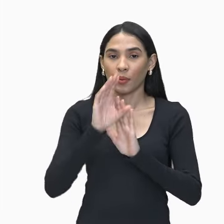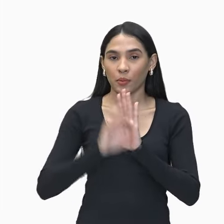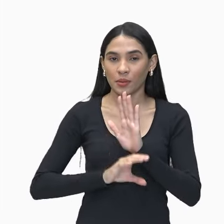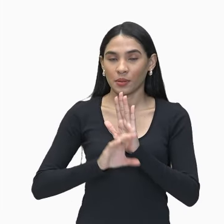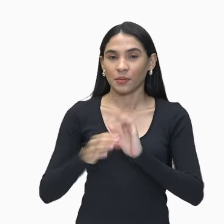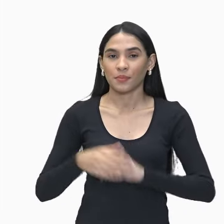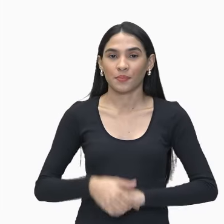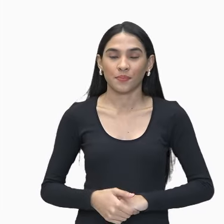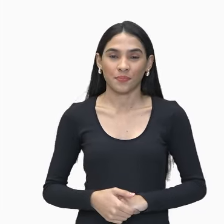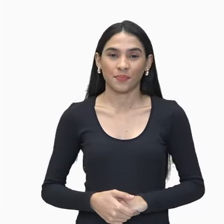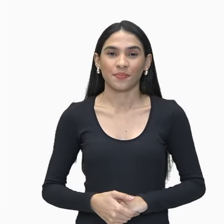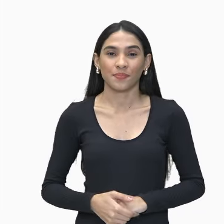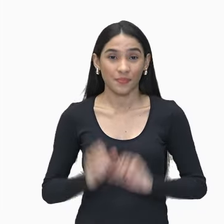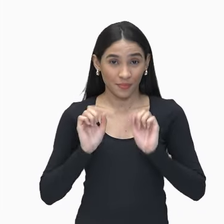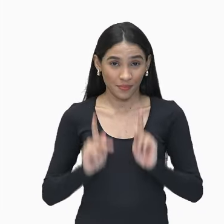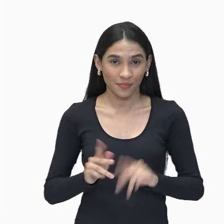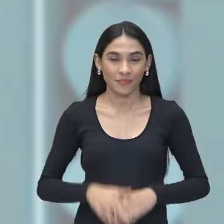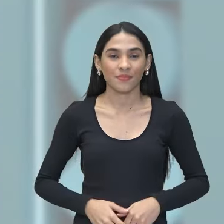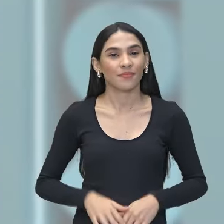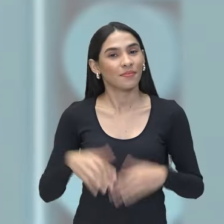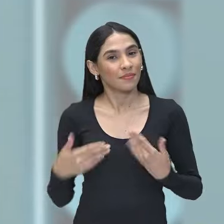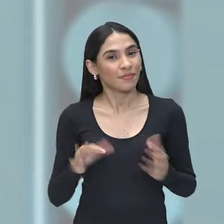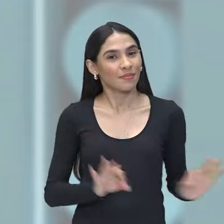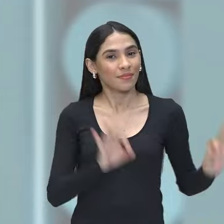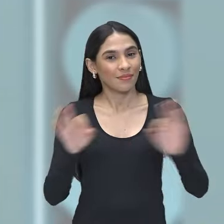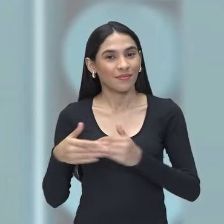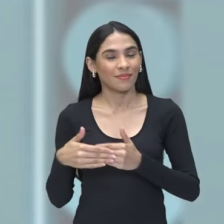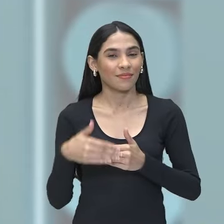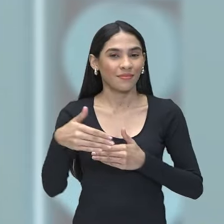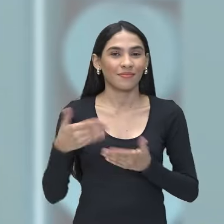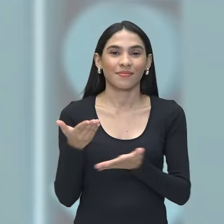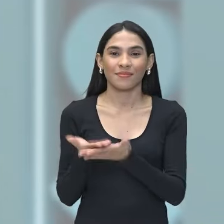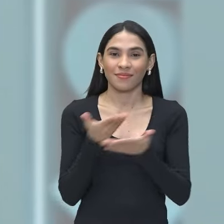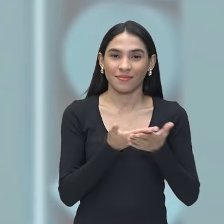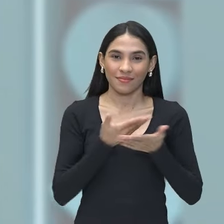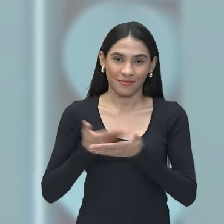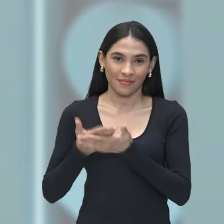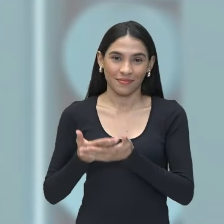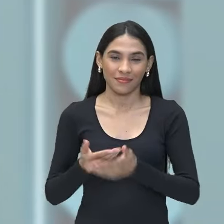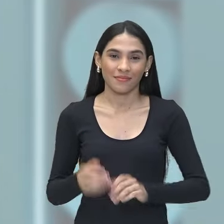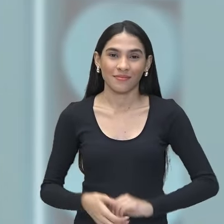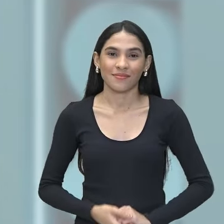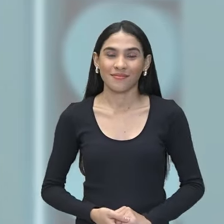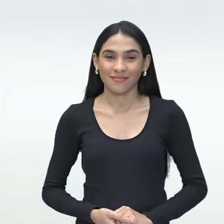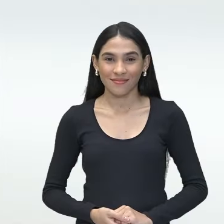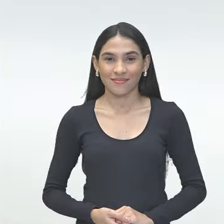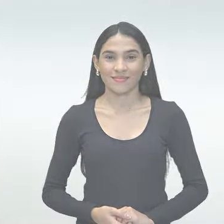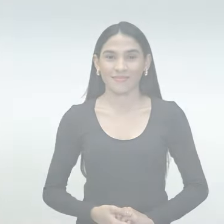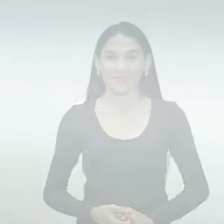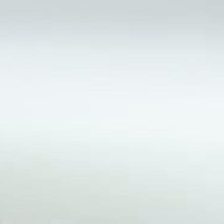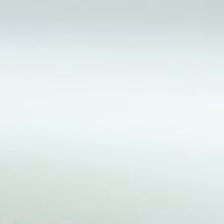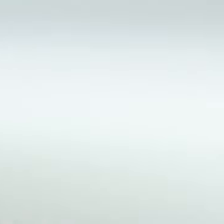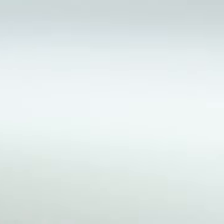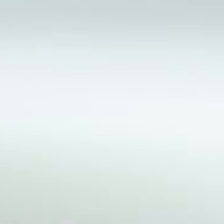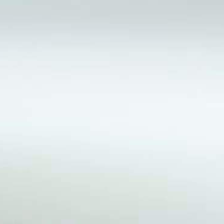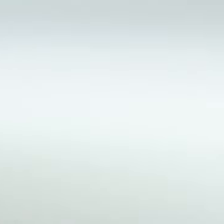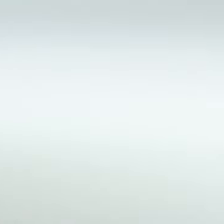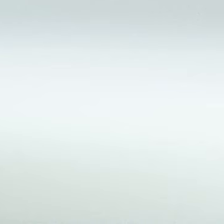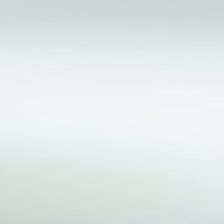de resumo, ok? Então, vamos começar mais uma aula.